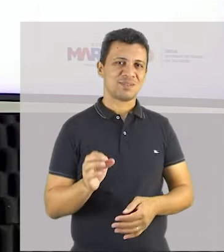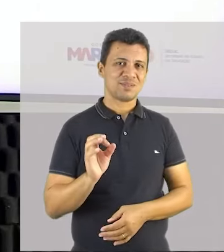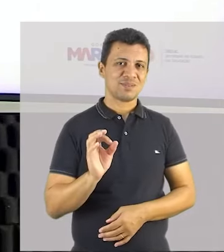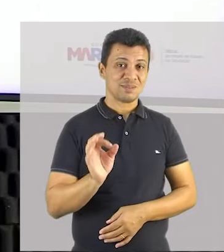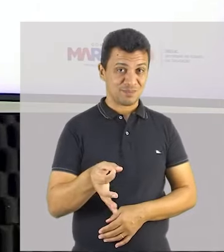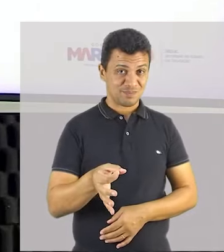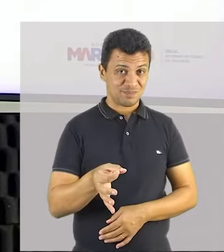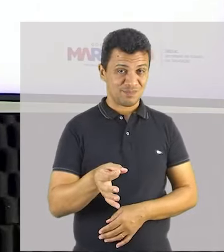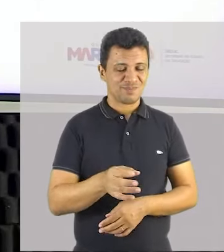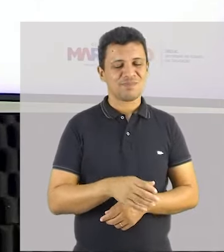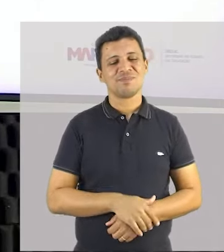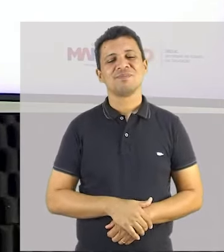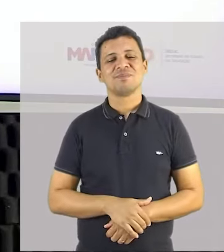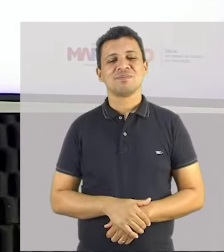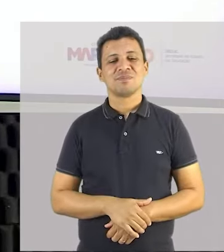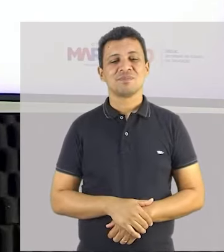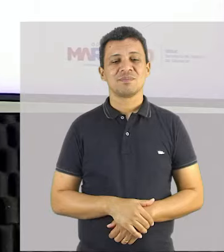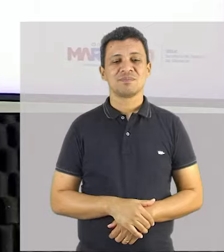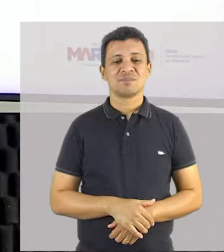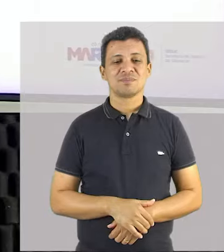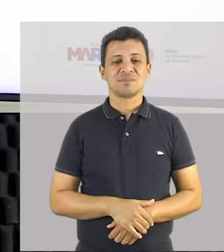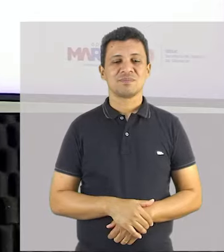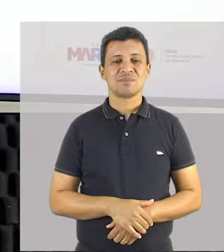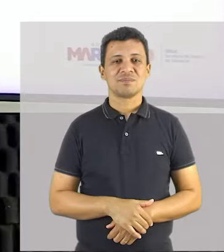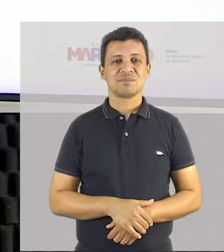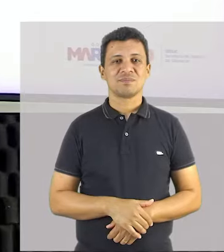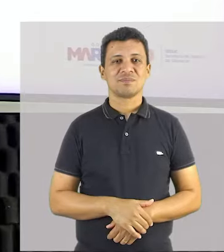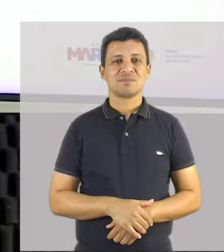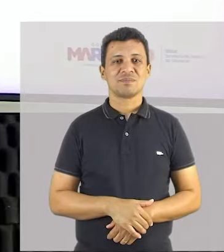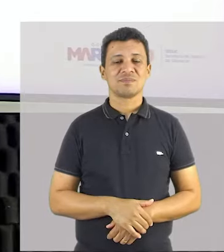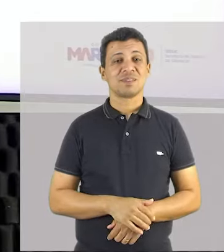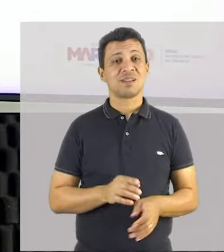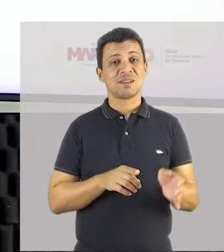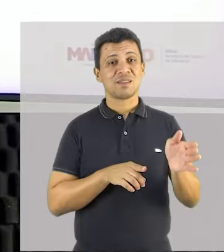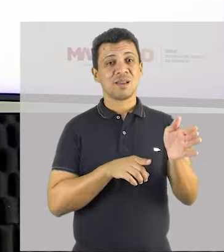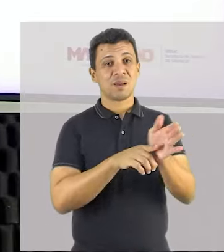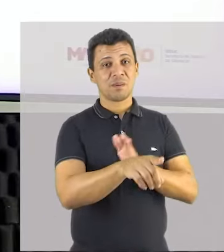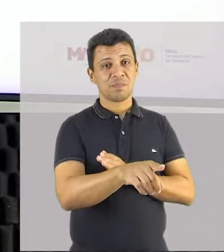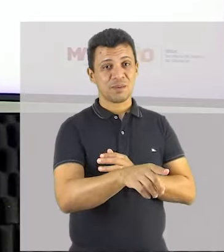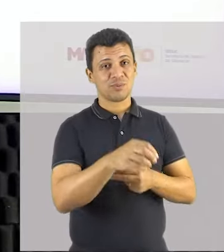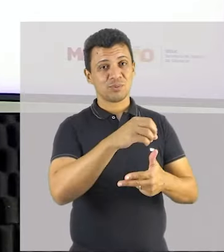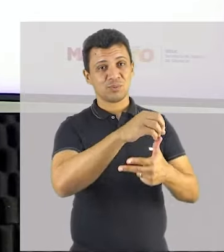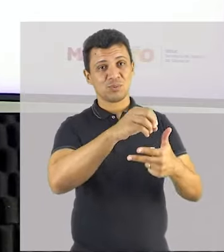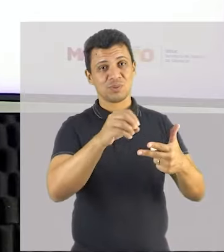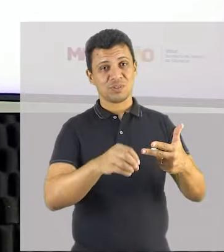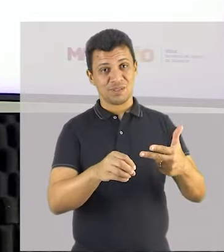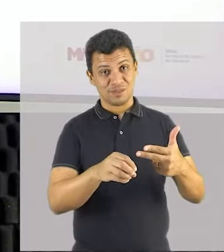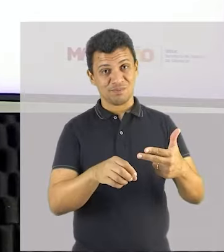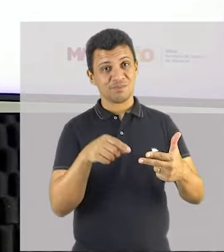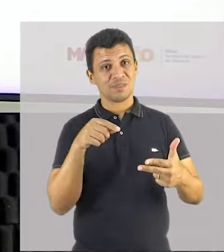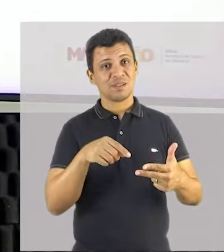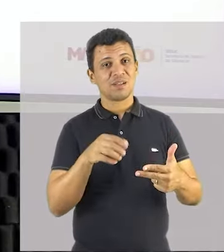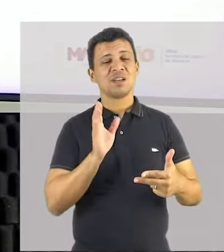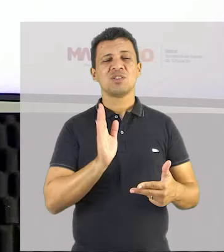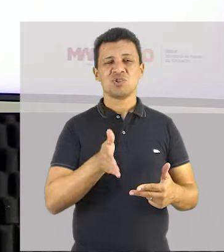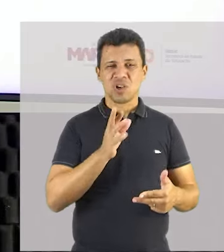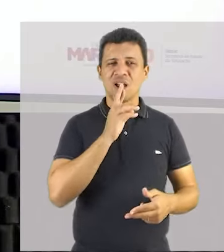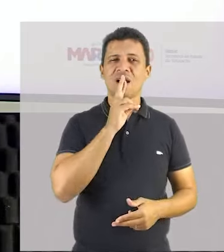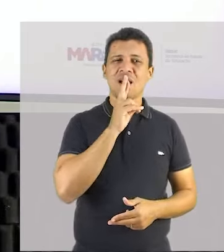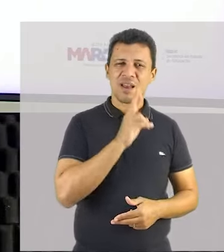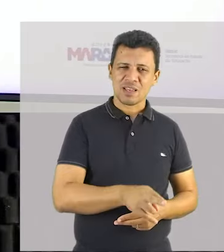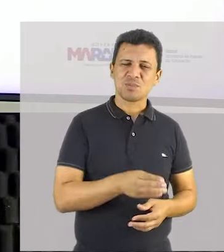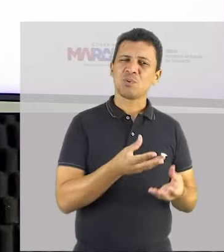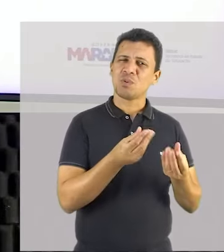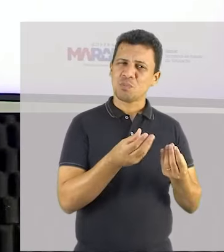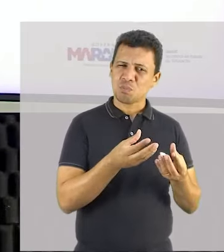e aí a gente vai aqui para mais outra questão aqui do Enem né Lembrando que a gente já fez um monte de questão